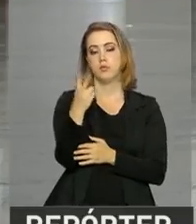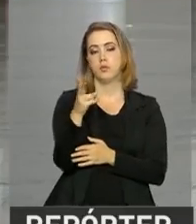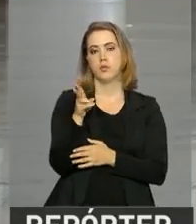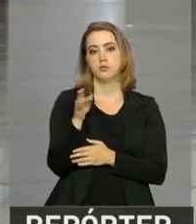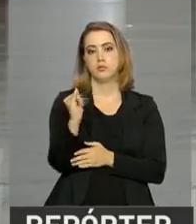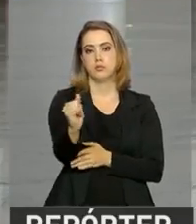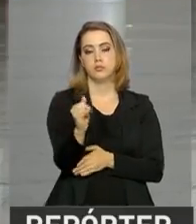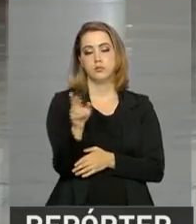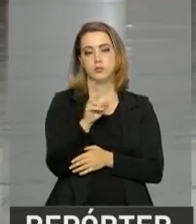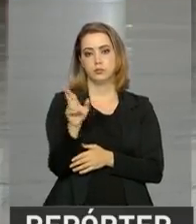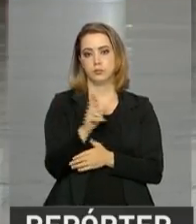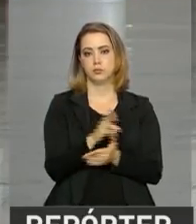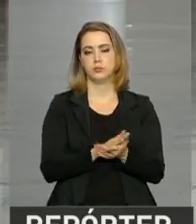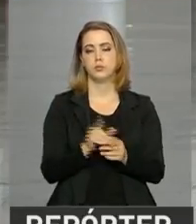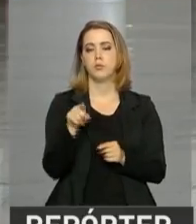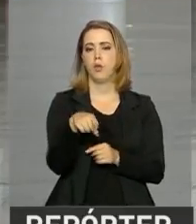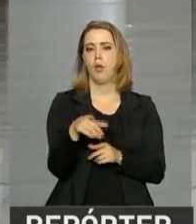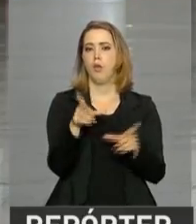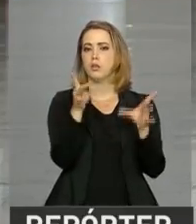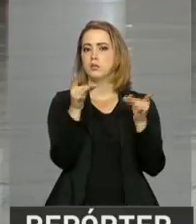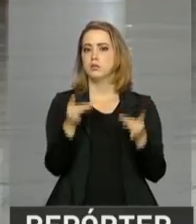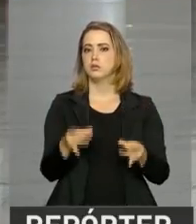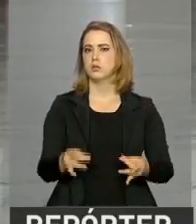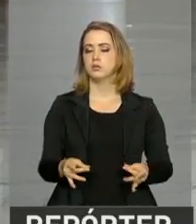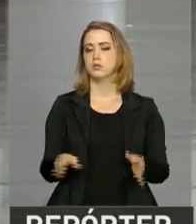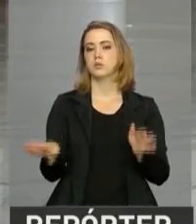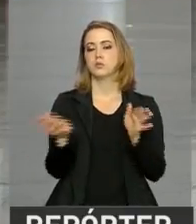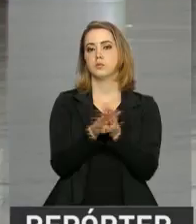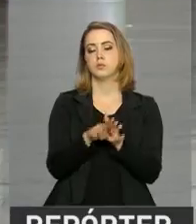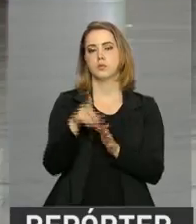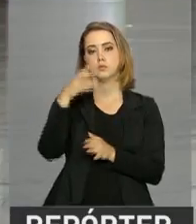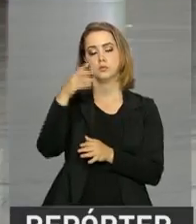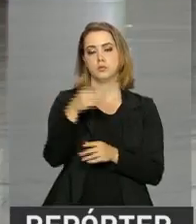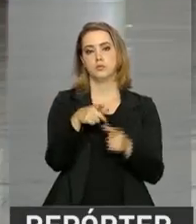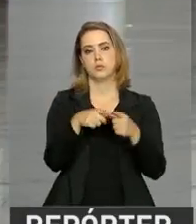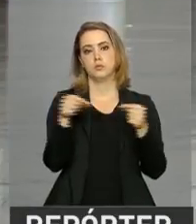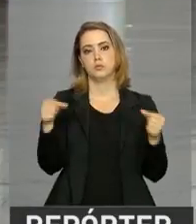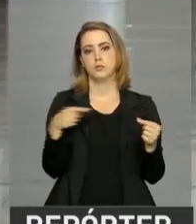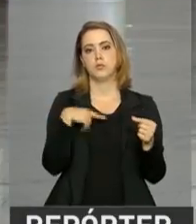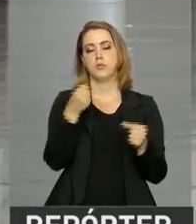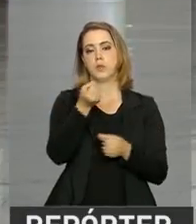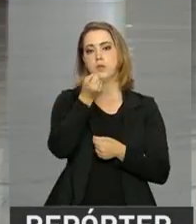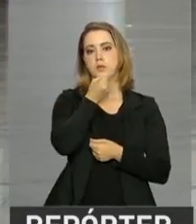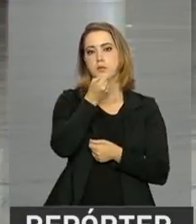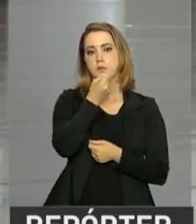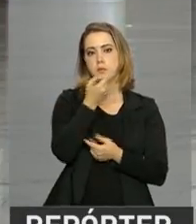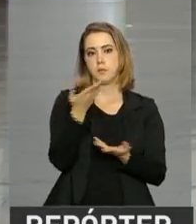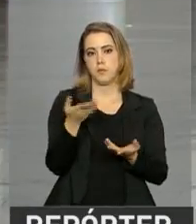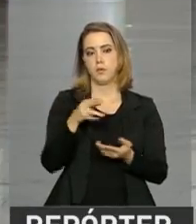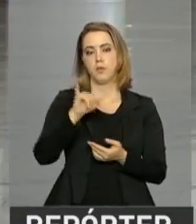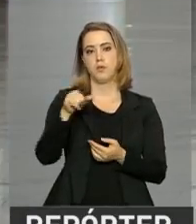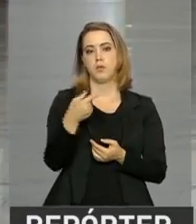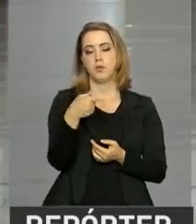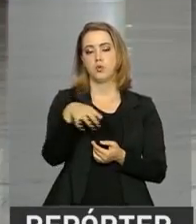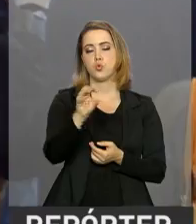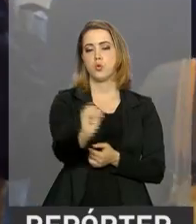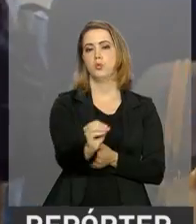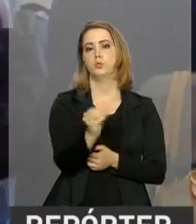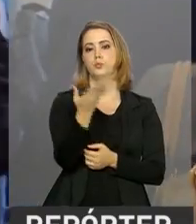de reais. Mais detalhes sobre a visita do presidente Michel Temer ao Japão, na reportagem de João Pedro